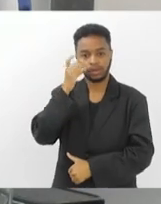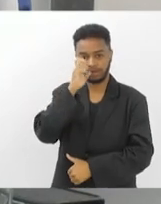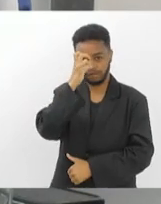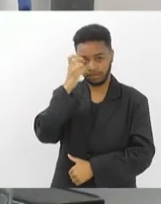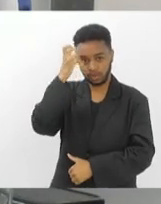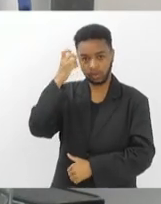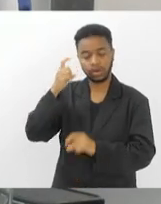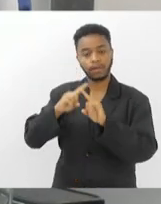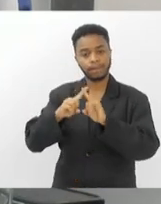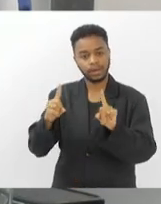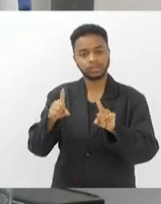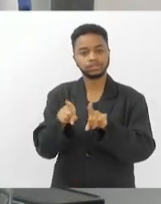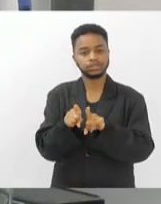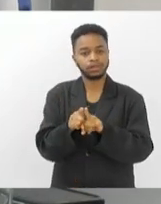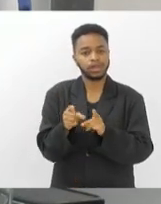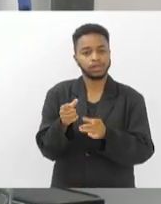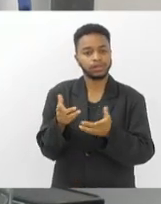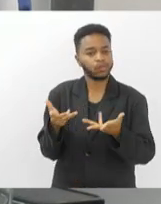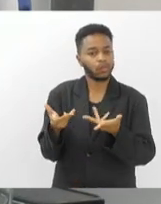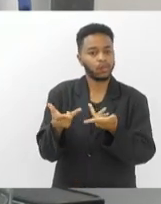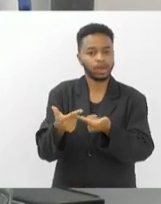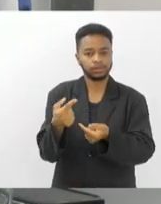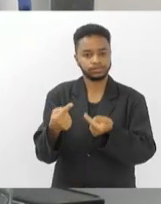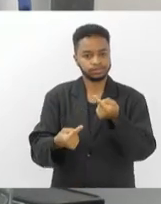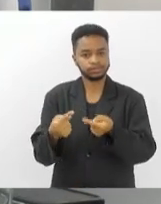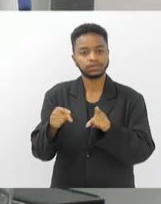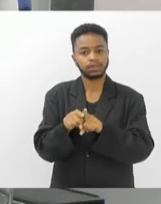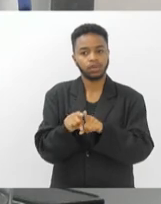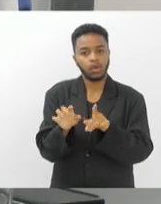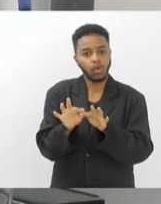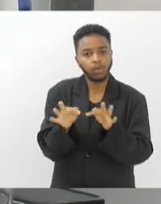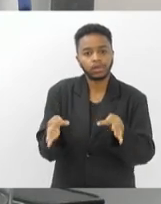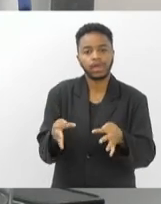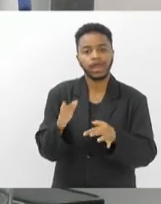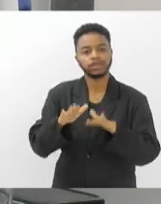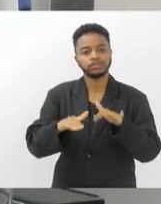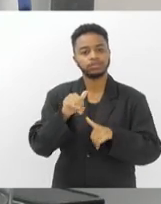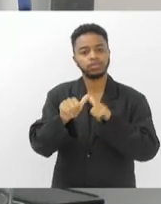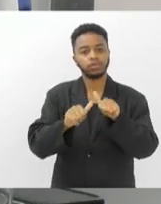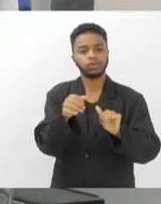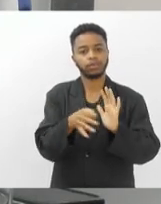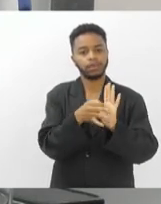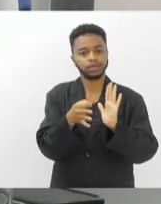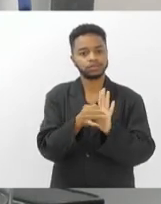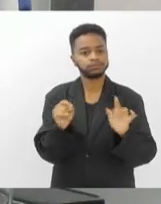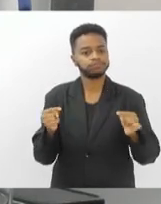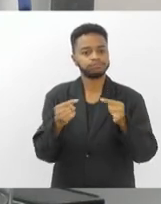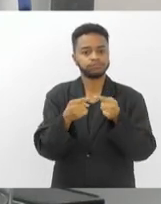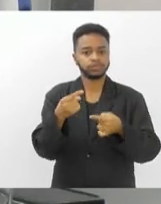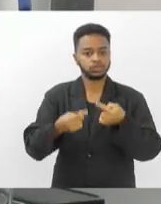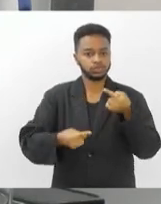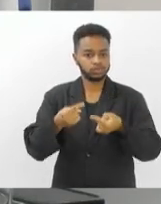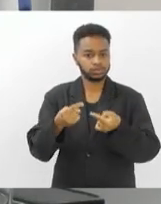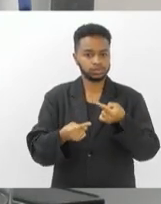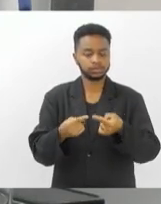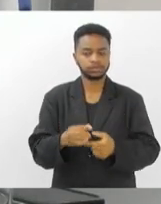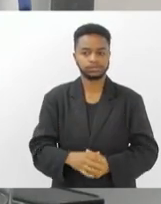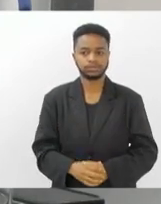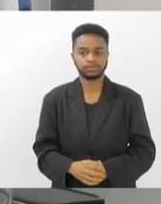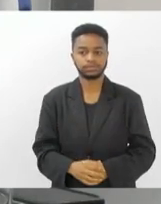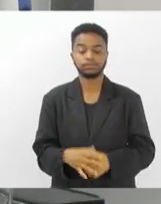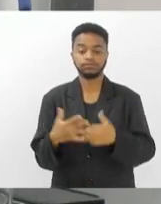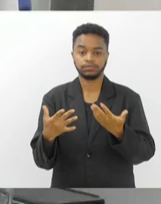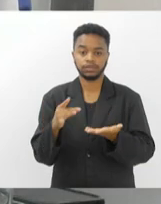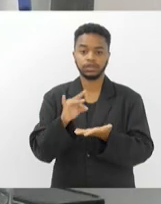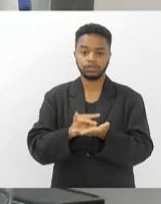mas também com muita ponderação, tendo a humildade de muitas vezes trocar o parecer de acordo com as discussões. Então, de